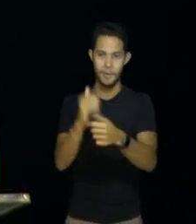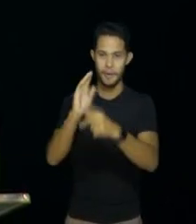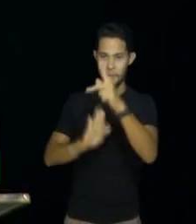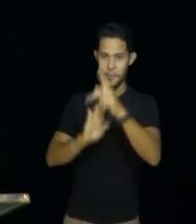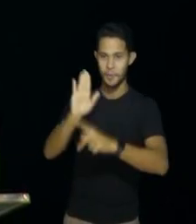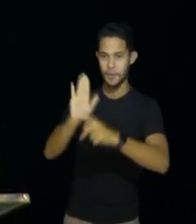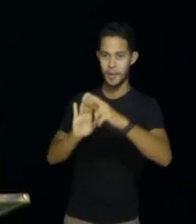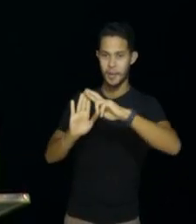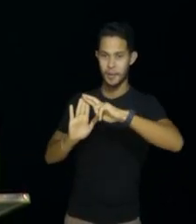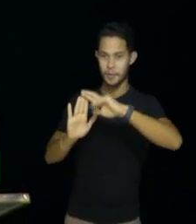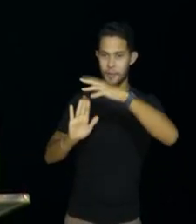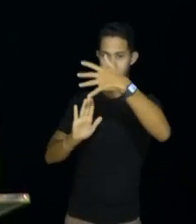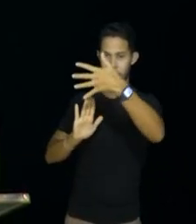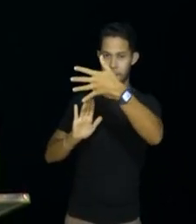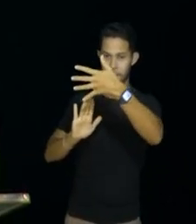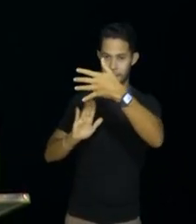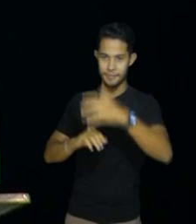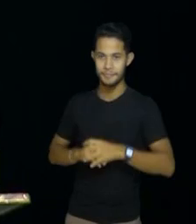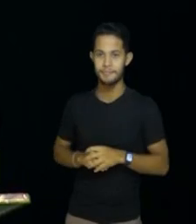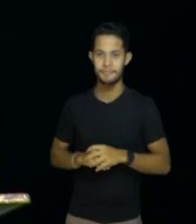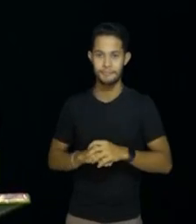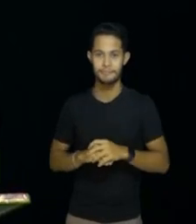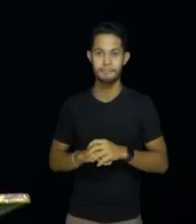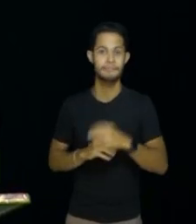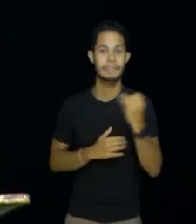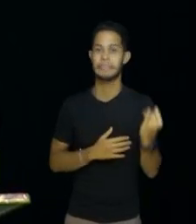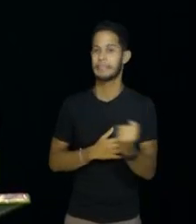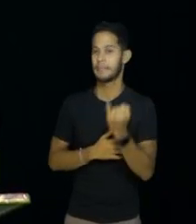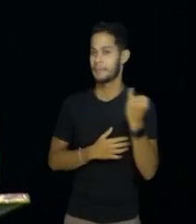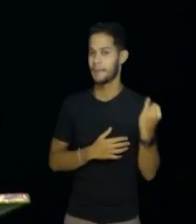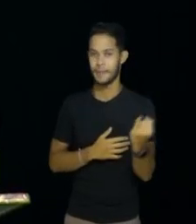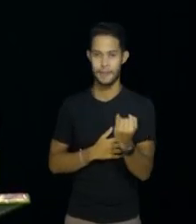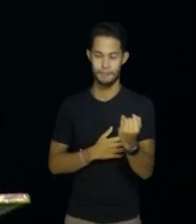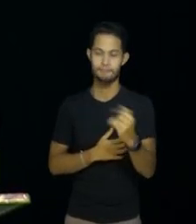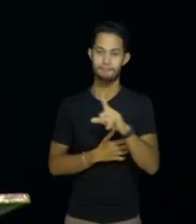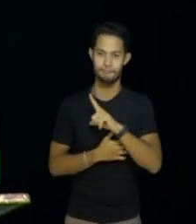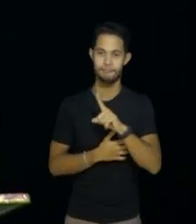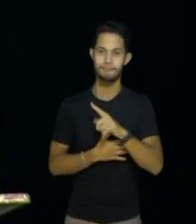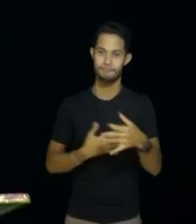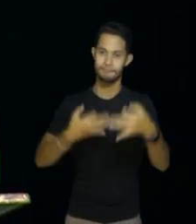resolução, que ele é muito importante, eu tenho certeza